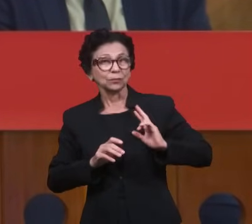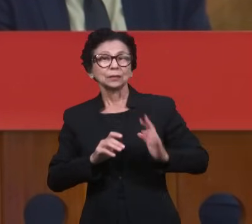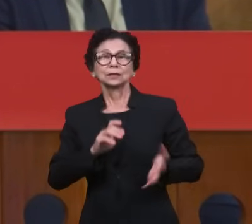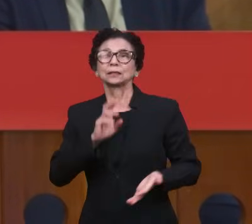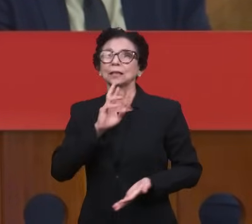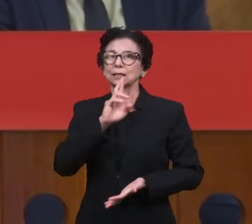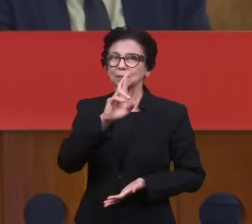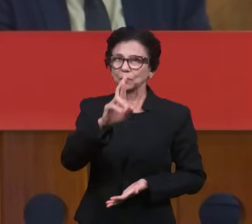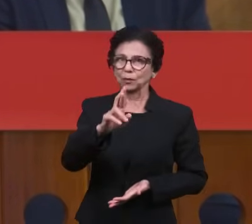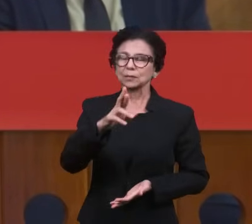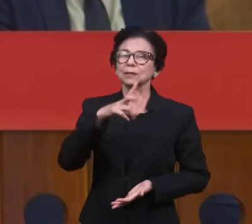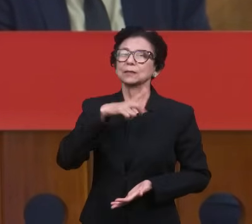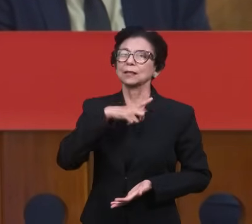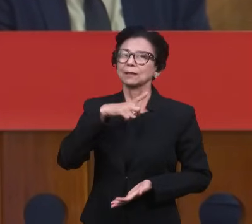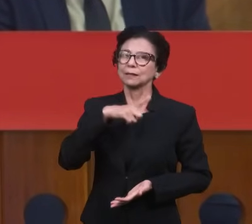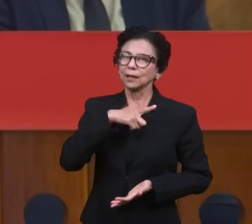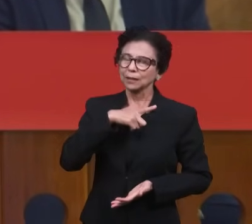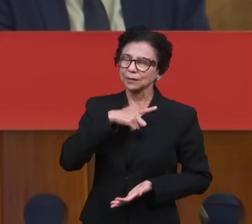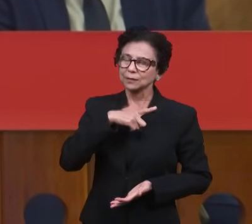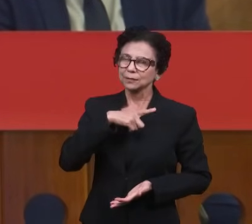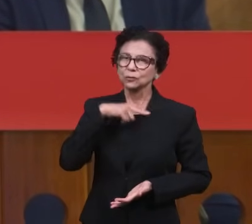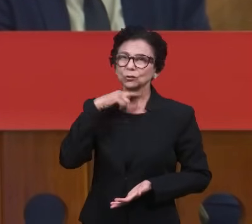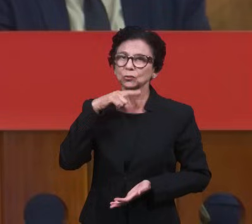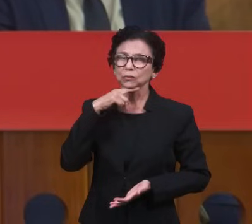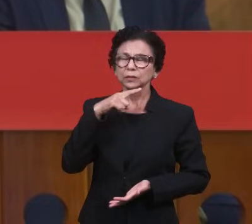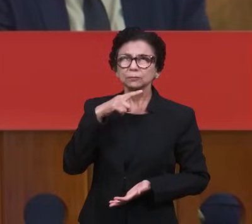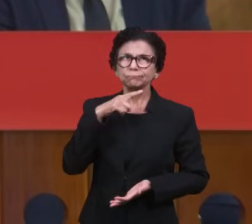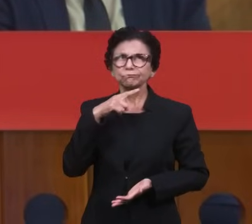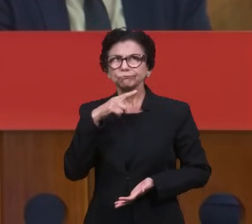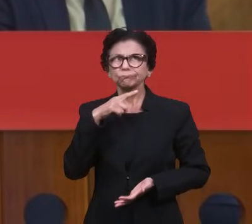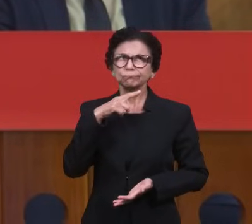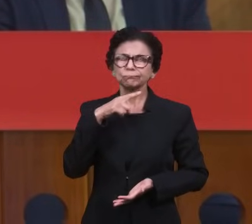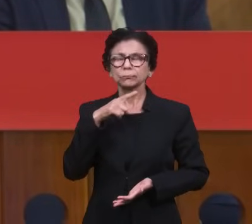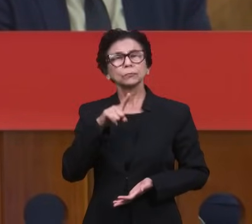isso mesmo que você não pode confiar na razão,